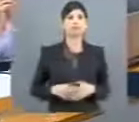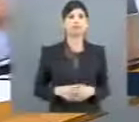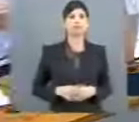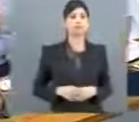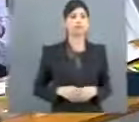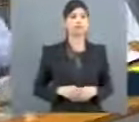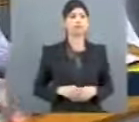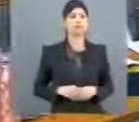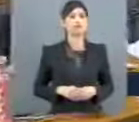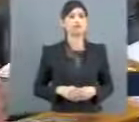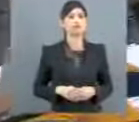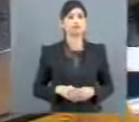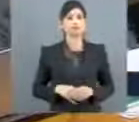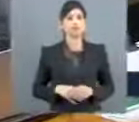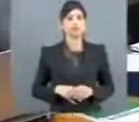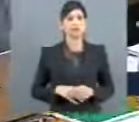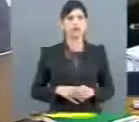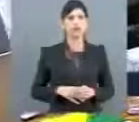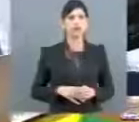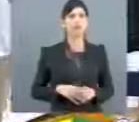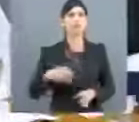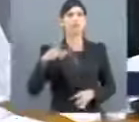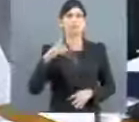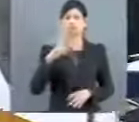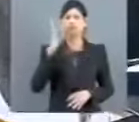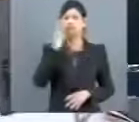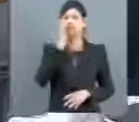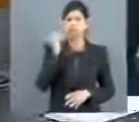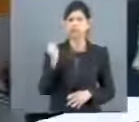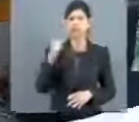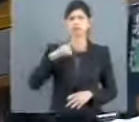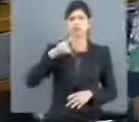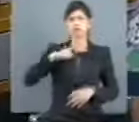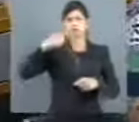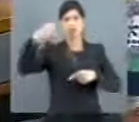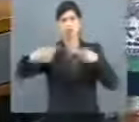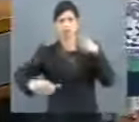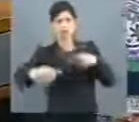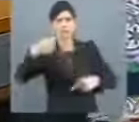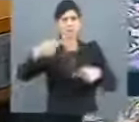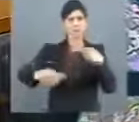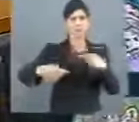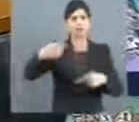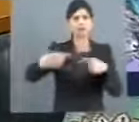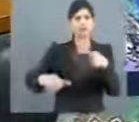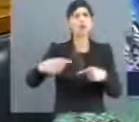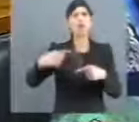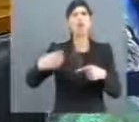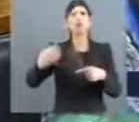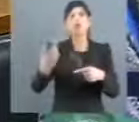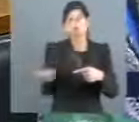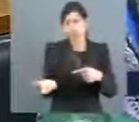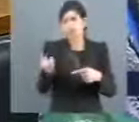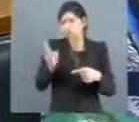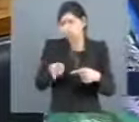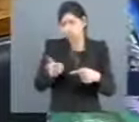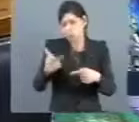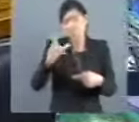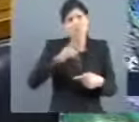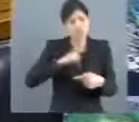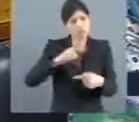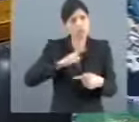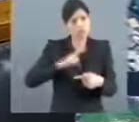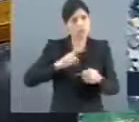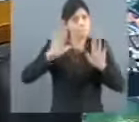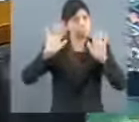Porque os embates, eles existem, né? Os embates políticos, eles devem existir,